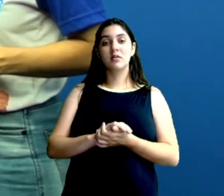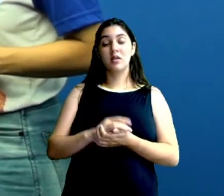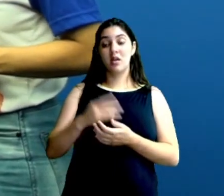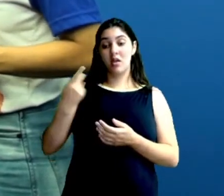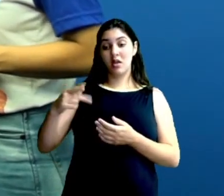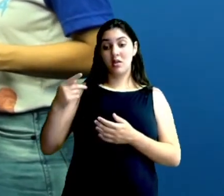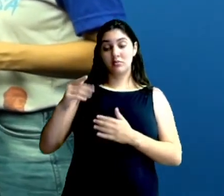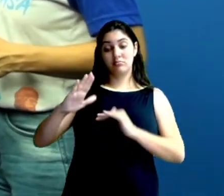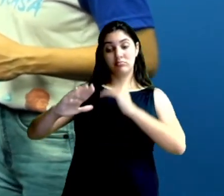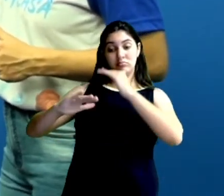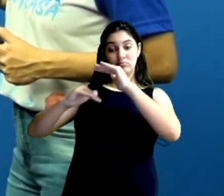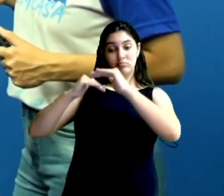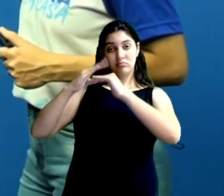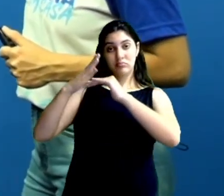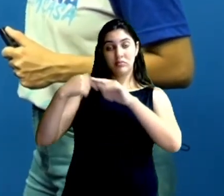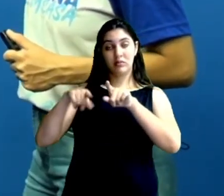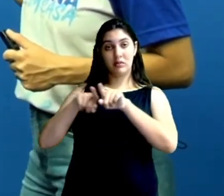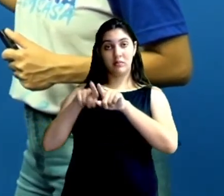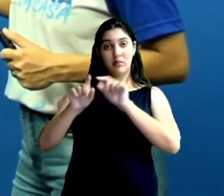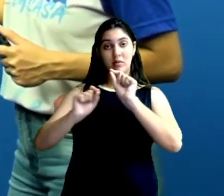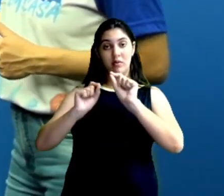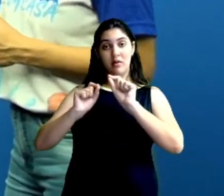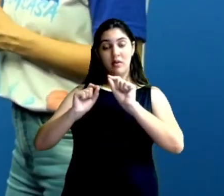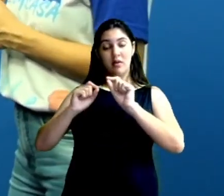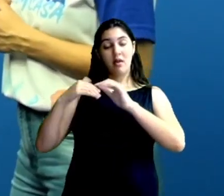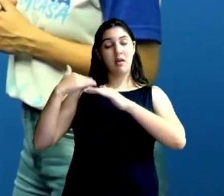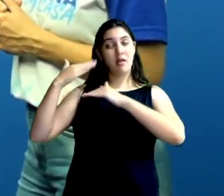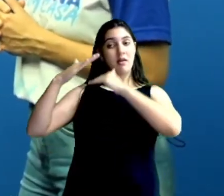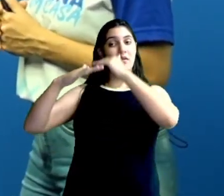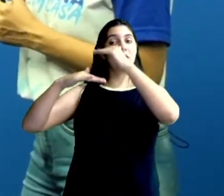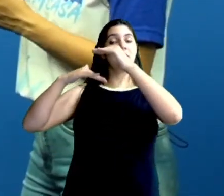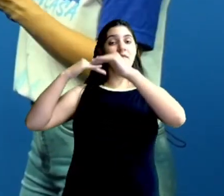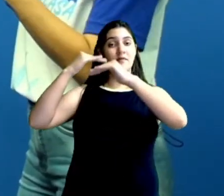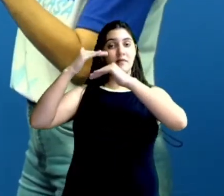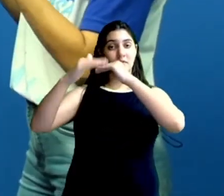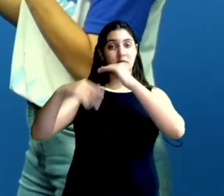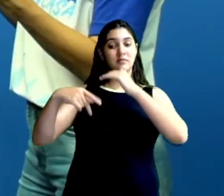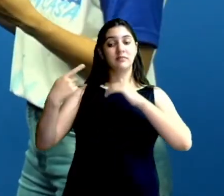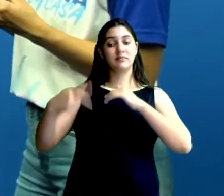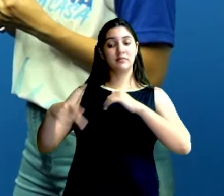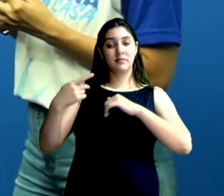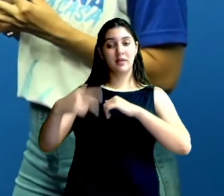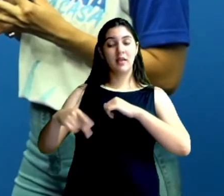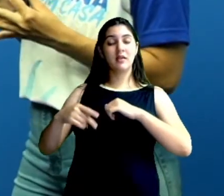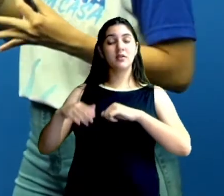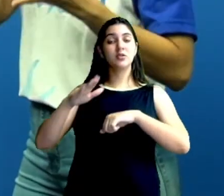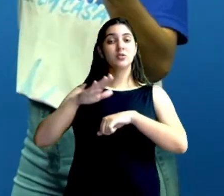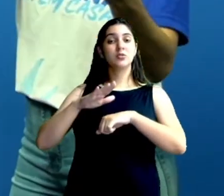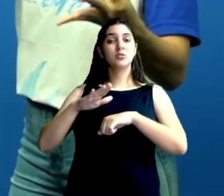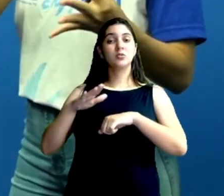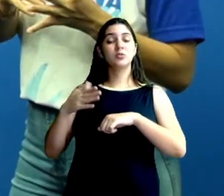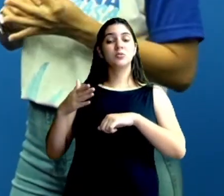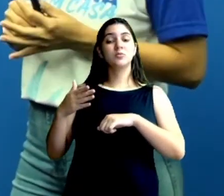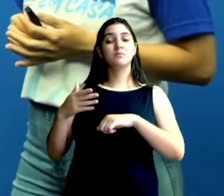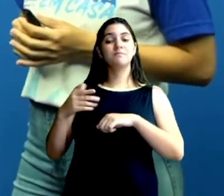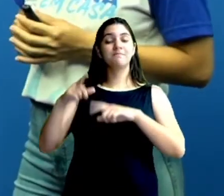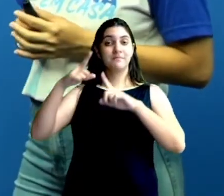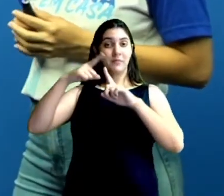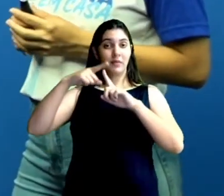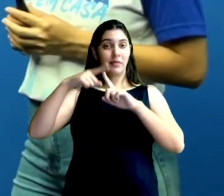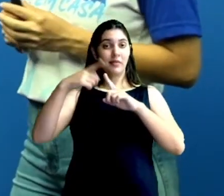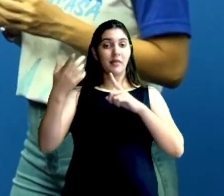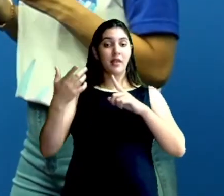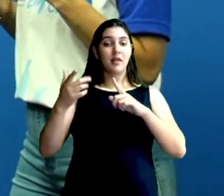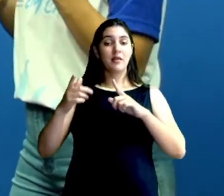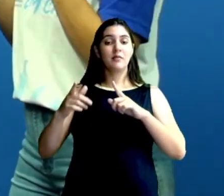esses desempenhos ou a evolução desses modos de produção e por que se